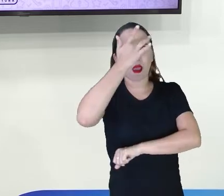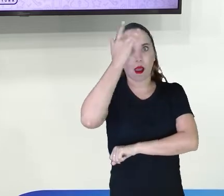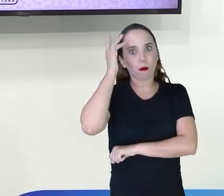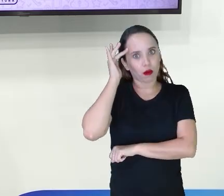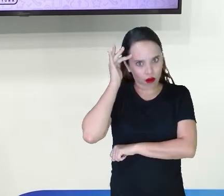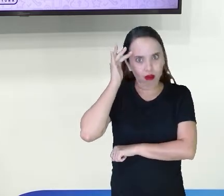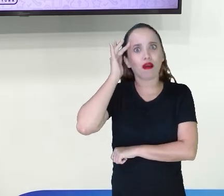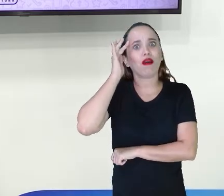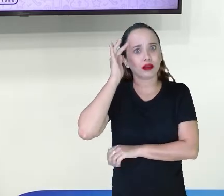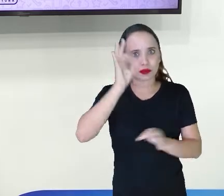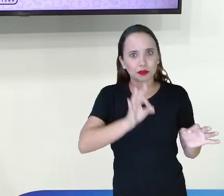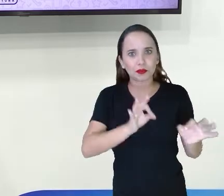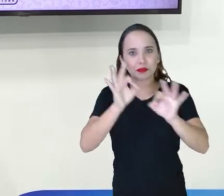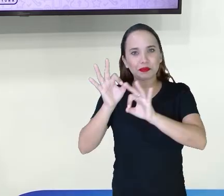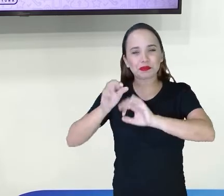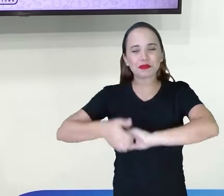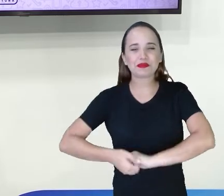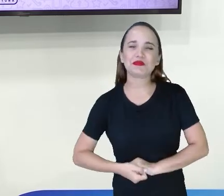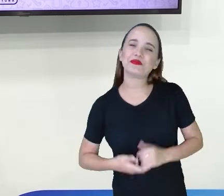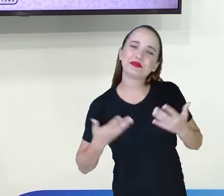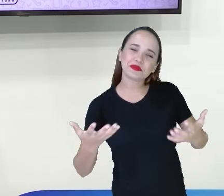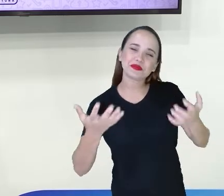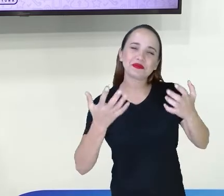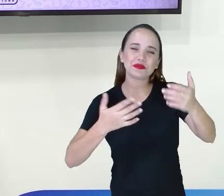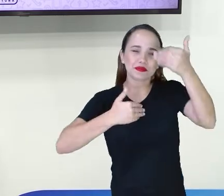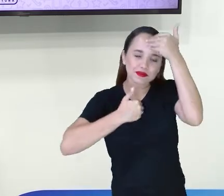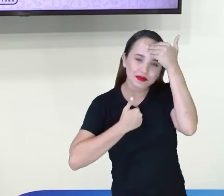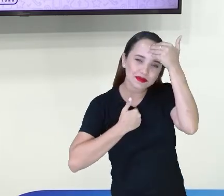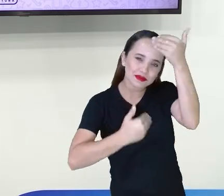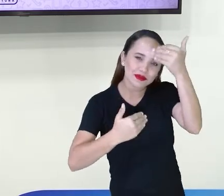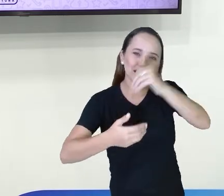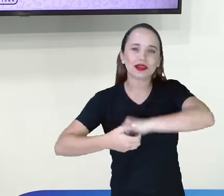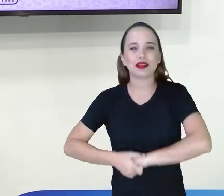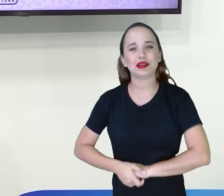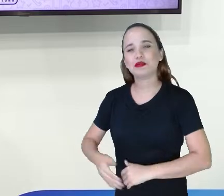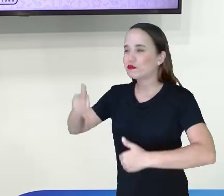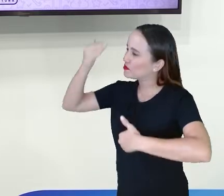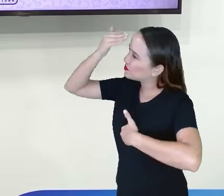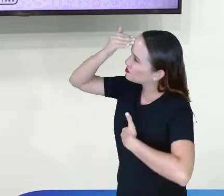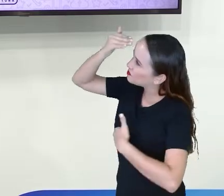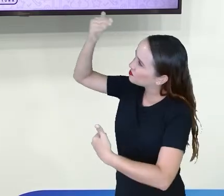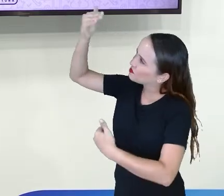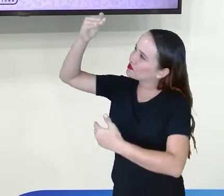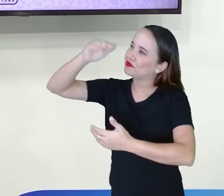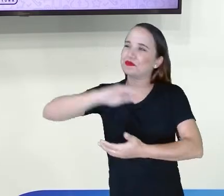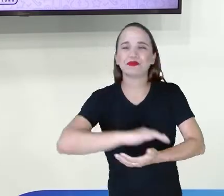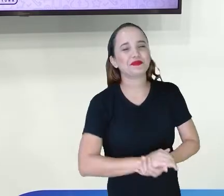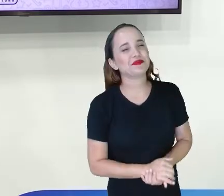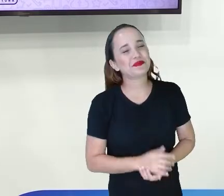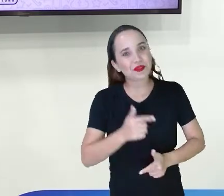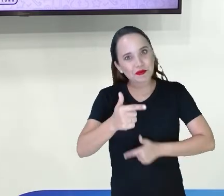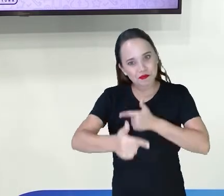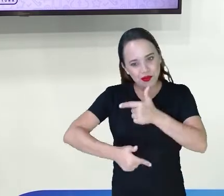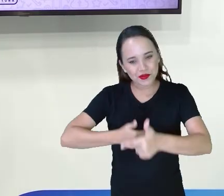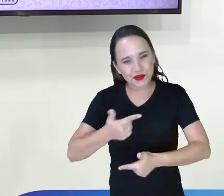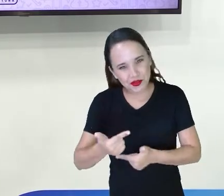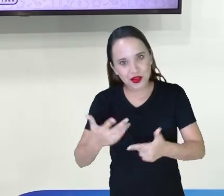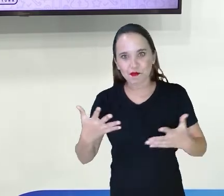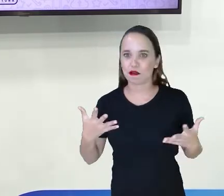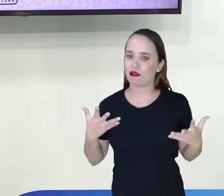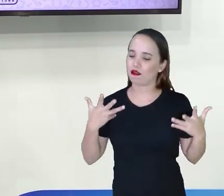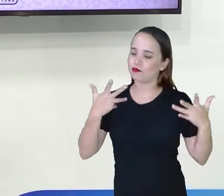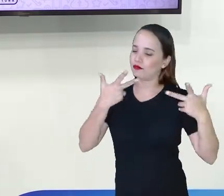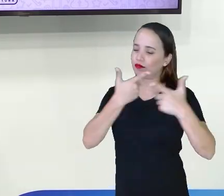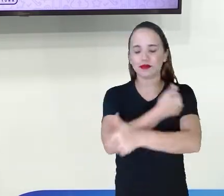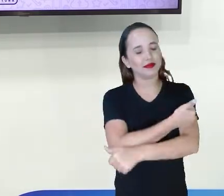participarem, certo? Então, eu já agradeço de antemão a Brielle pelo trabalho, né? Pelo